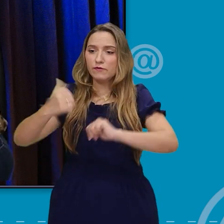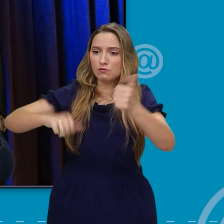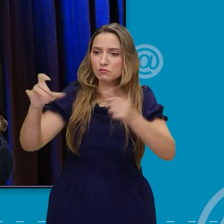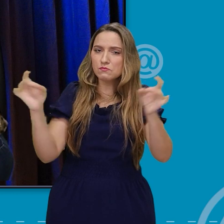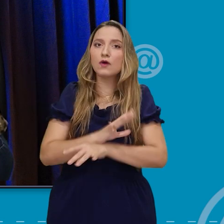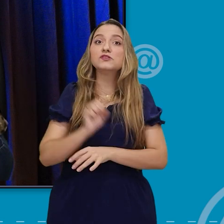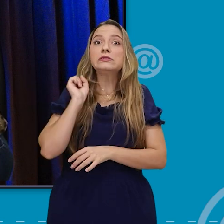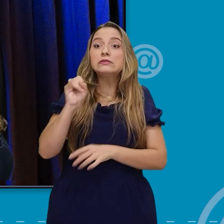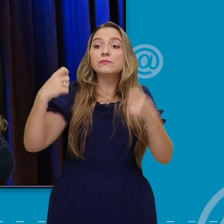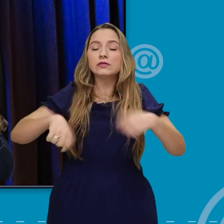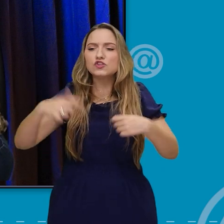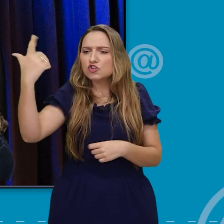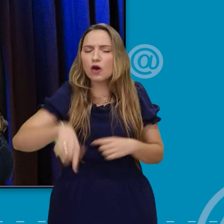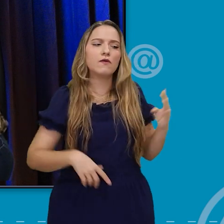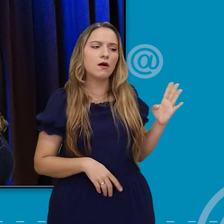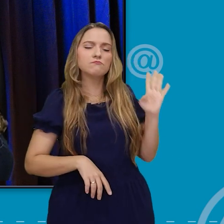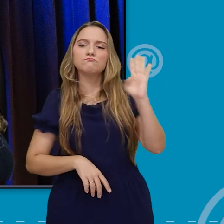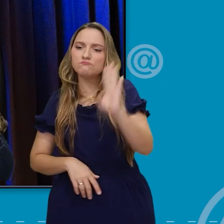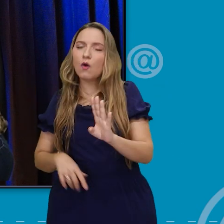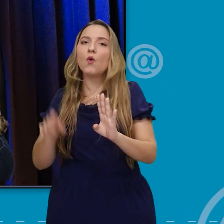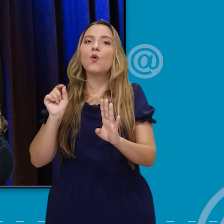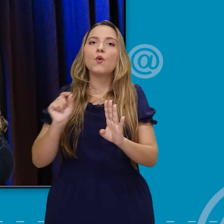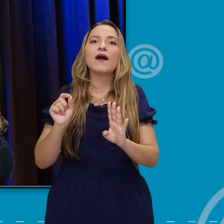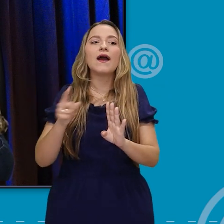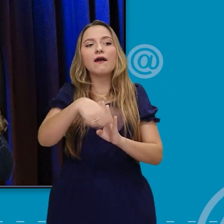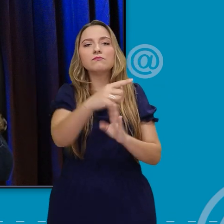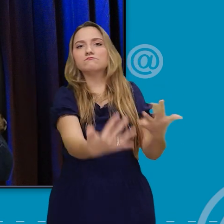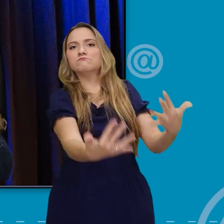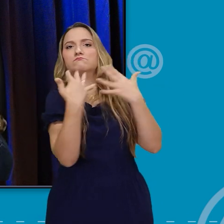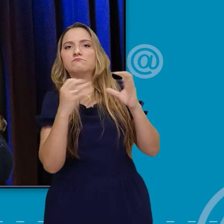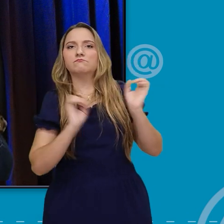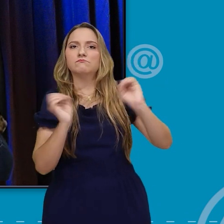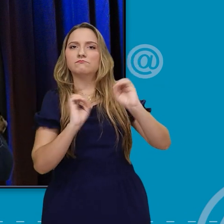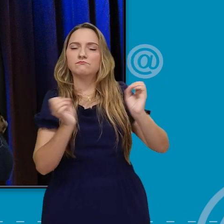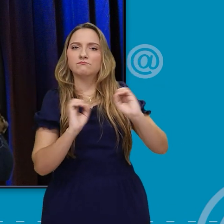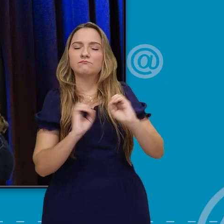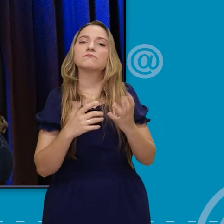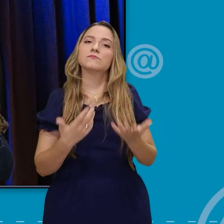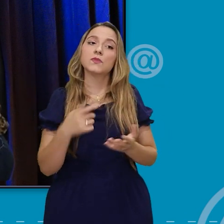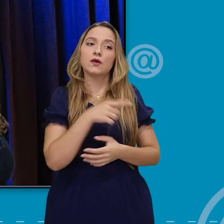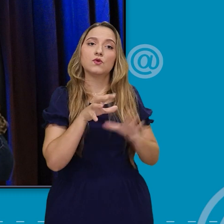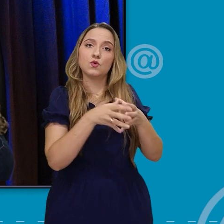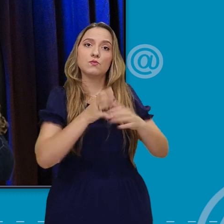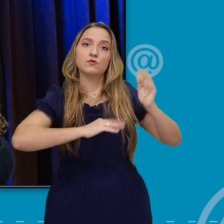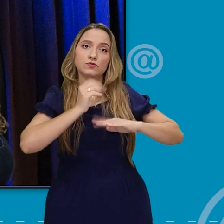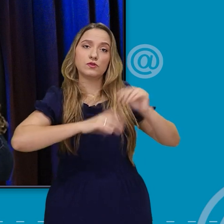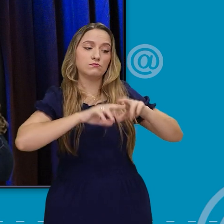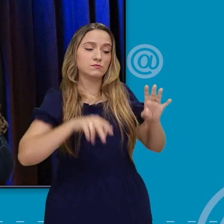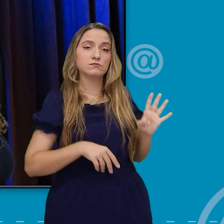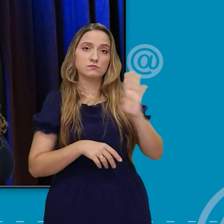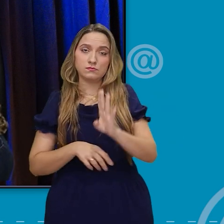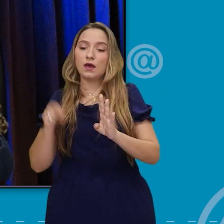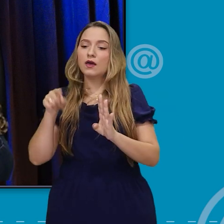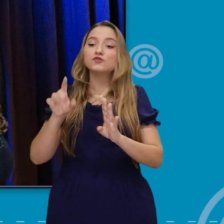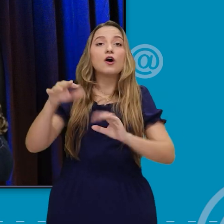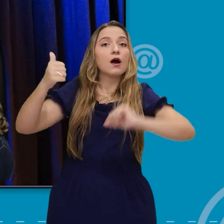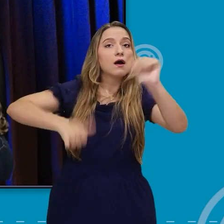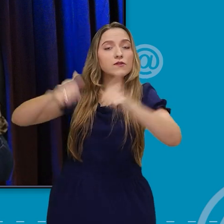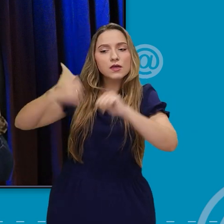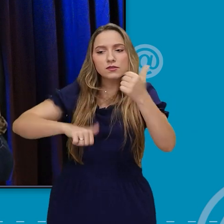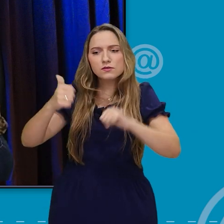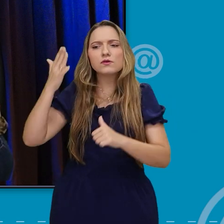na verdade, a intervenção não parte do serviço da equipe multi. A equipe multi mais tem um serviço de avaliação e acompanhamento